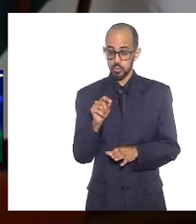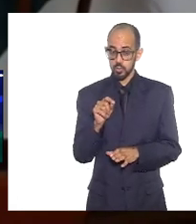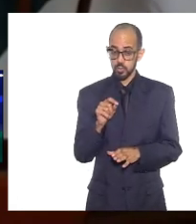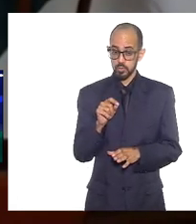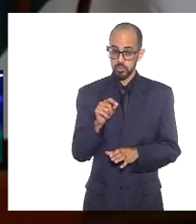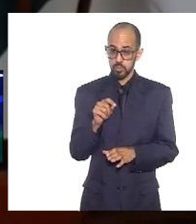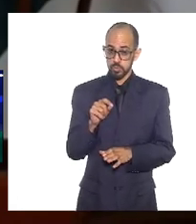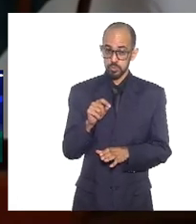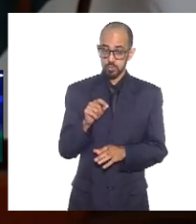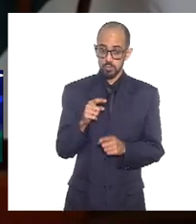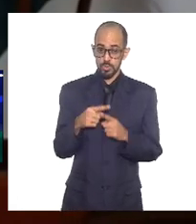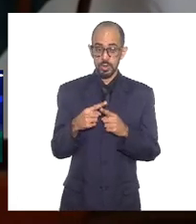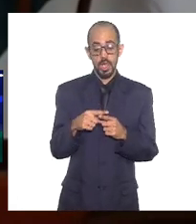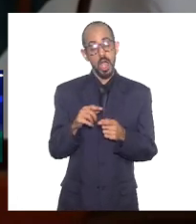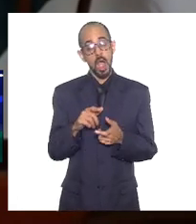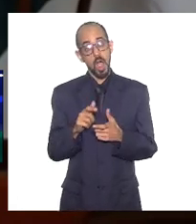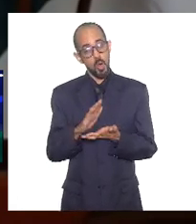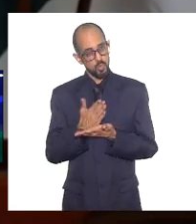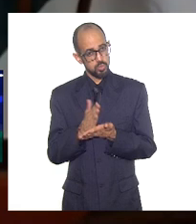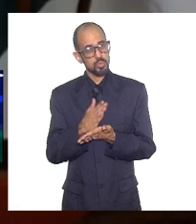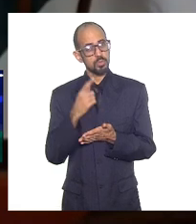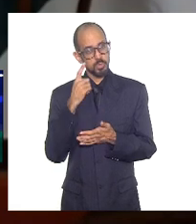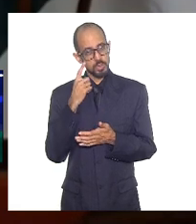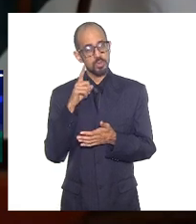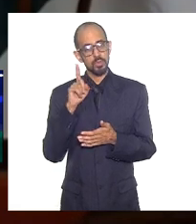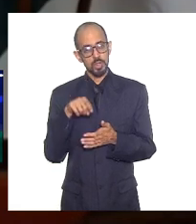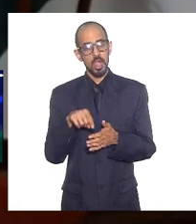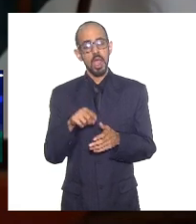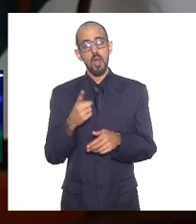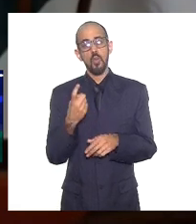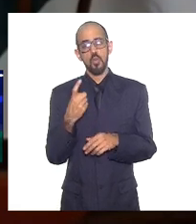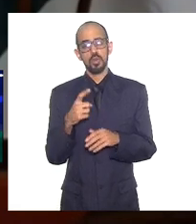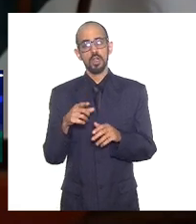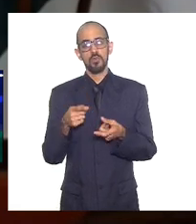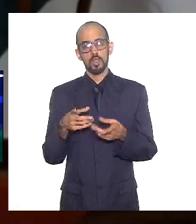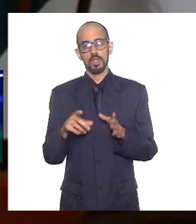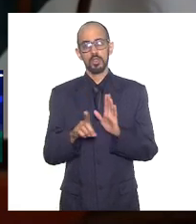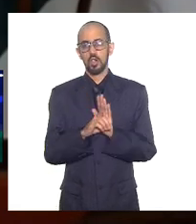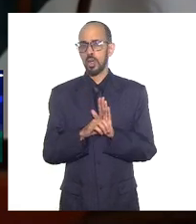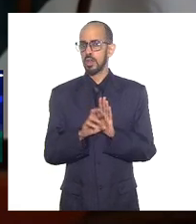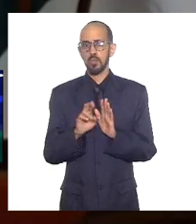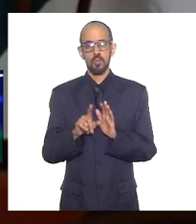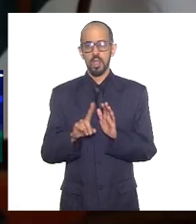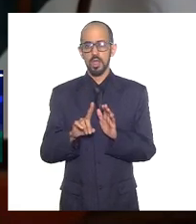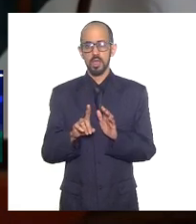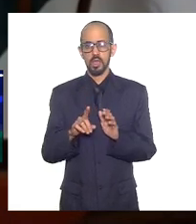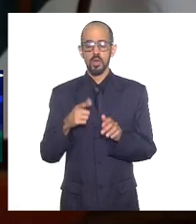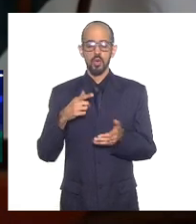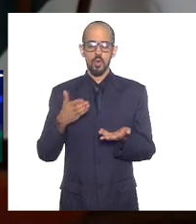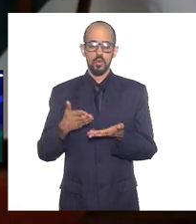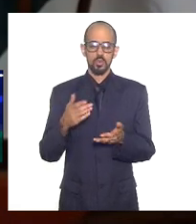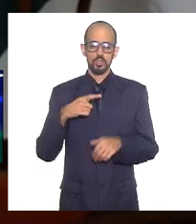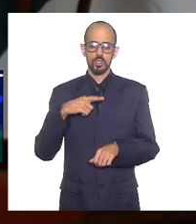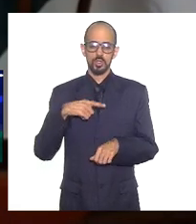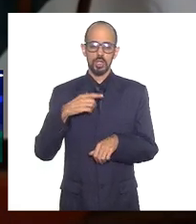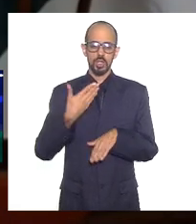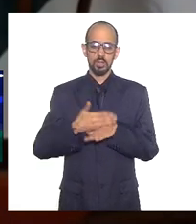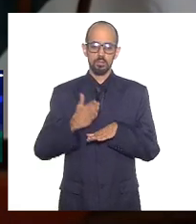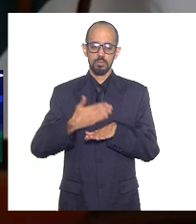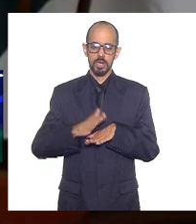é uma só, que é a única, que é o tráfico. Então, para você ter uma ideia, hoje tem diversas crianças fazendo, praticando